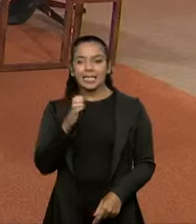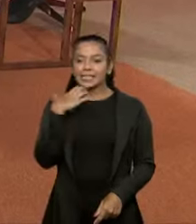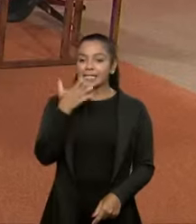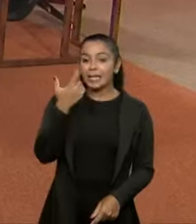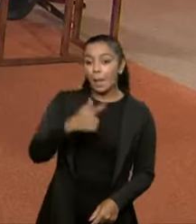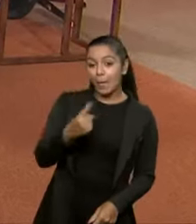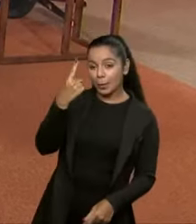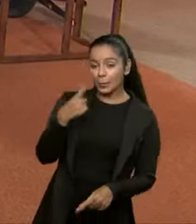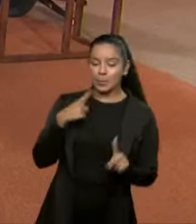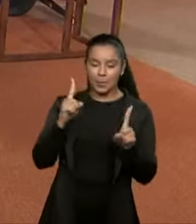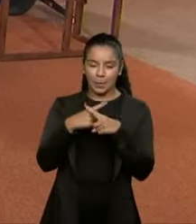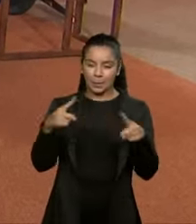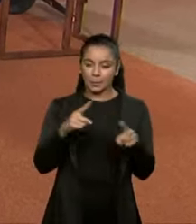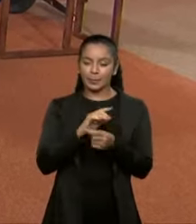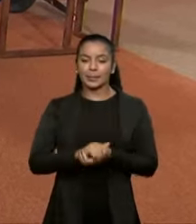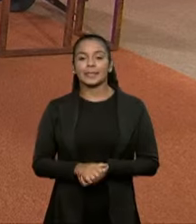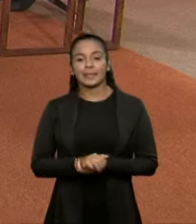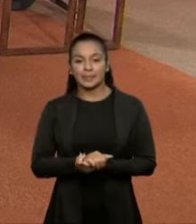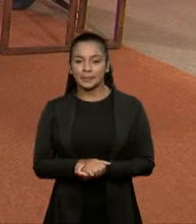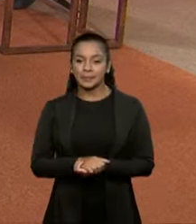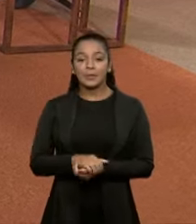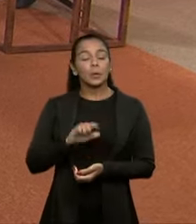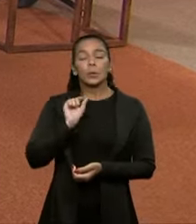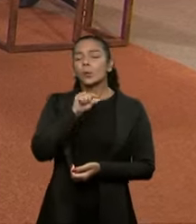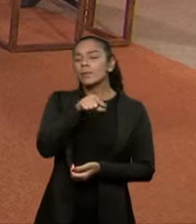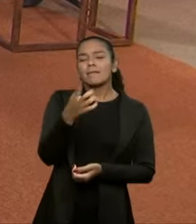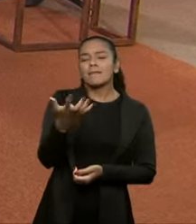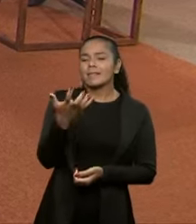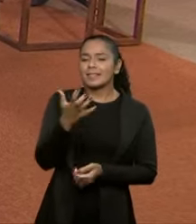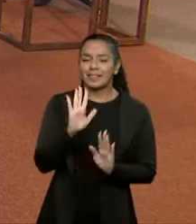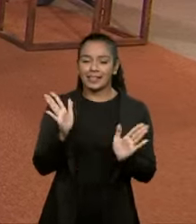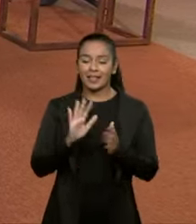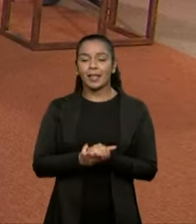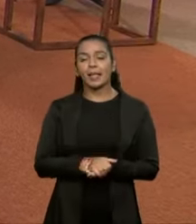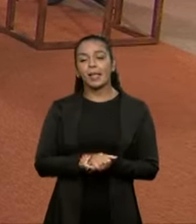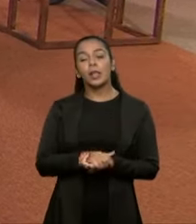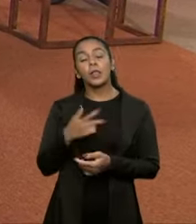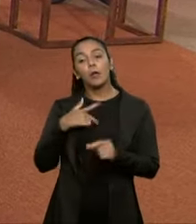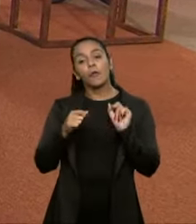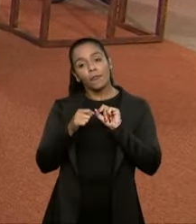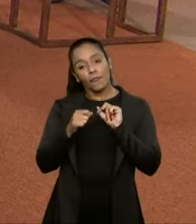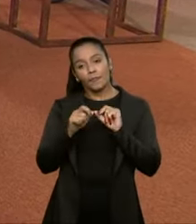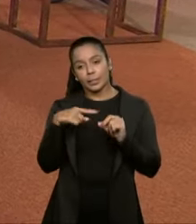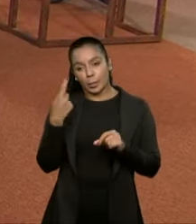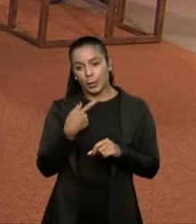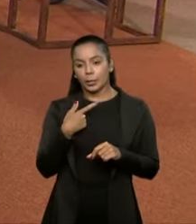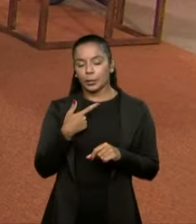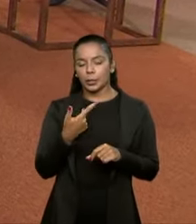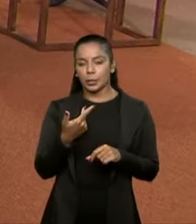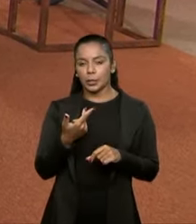do acaso, meu amor? Pode. O que você quiser. Só canta. Não, mas não, deixa eu fazer a que a gente...